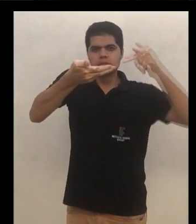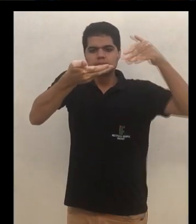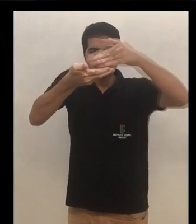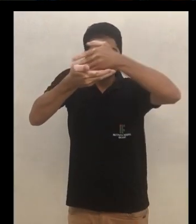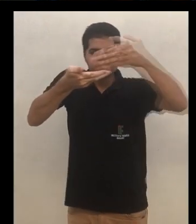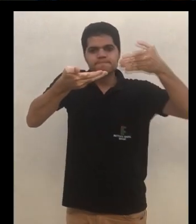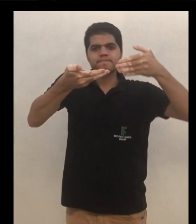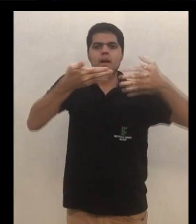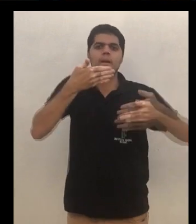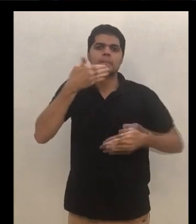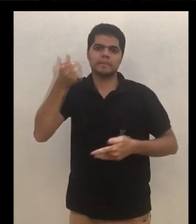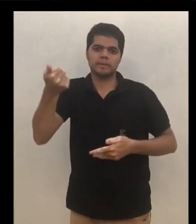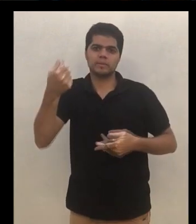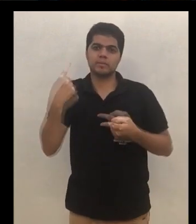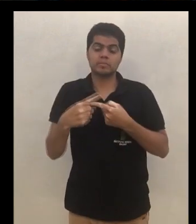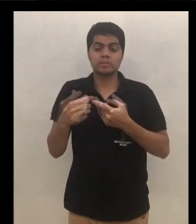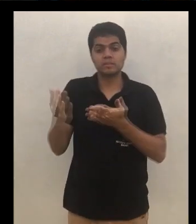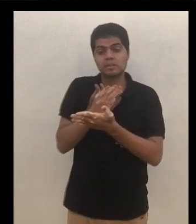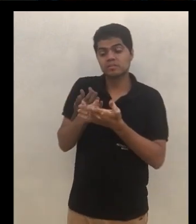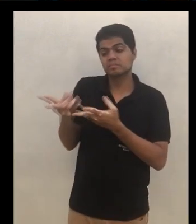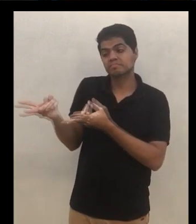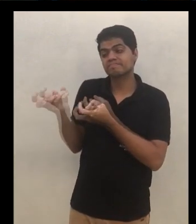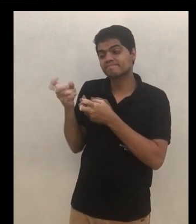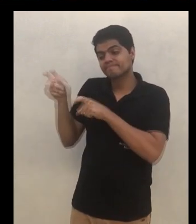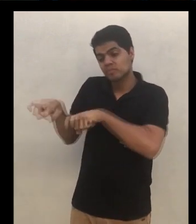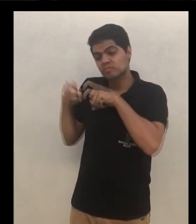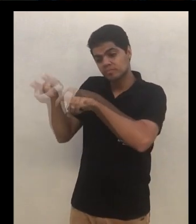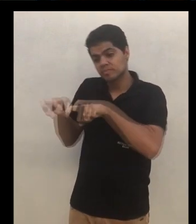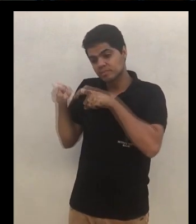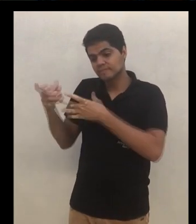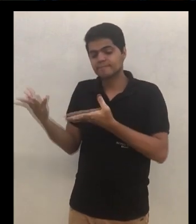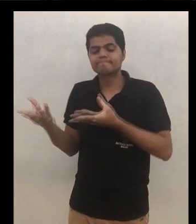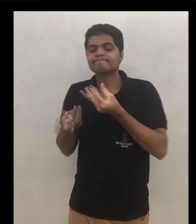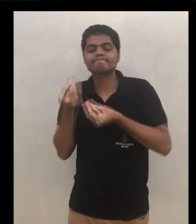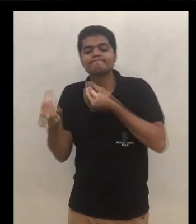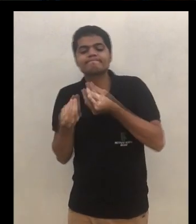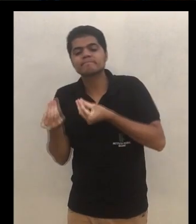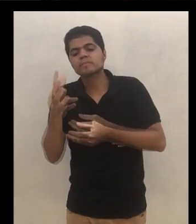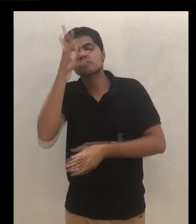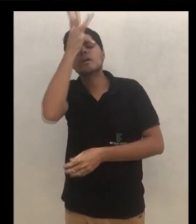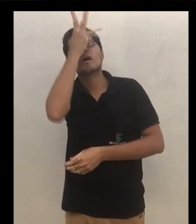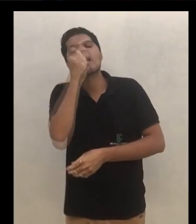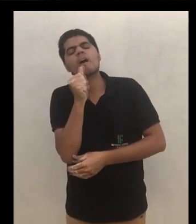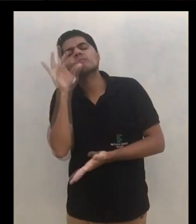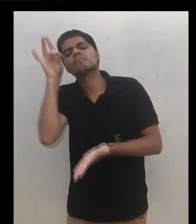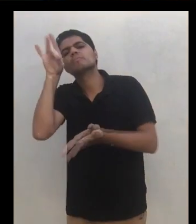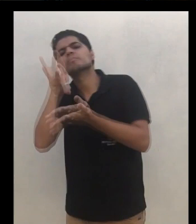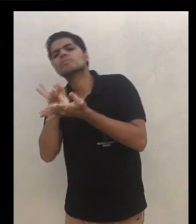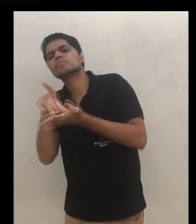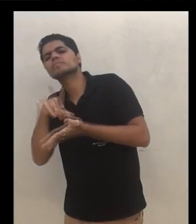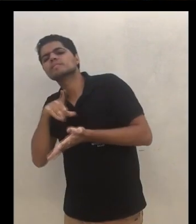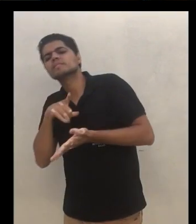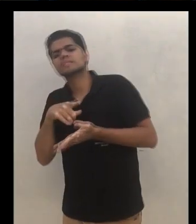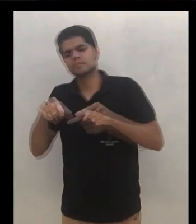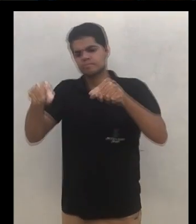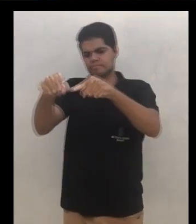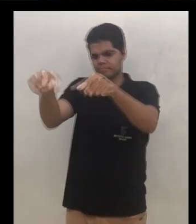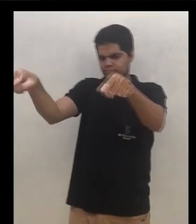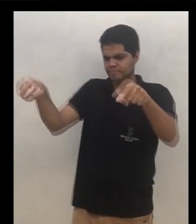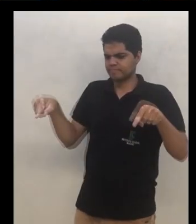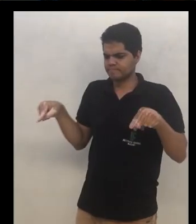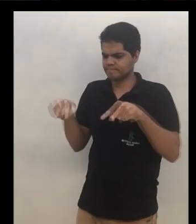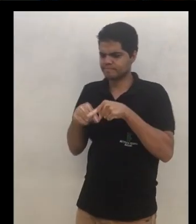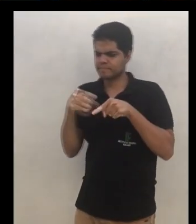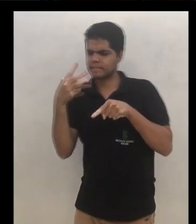muitos produtores pesa isso aqui. Para aves de postura, a gente tem que oferecer 3 metros quadrados por animal.